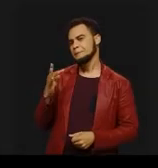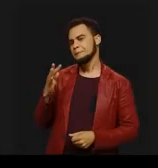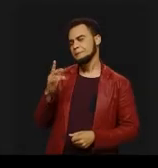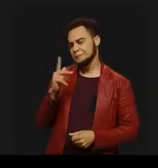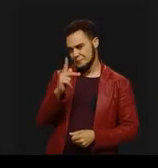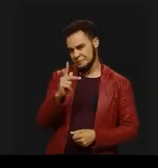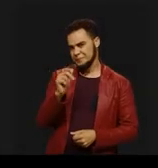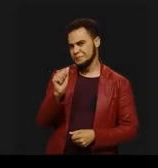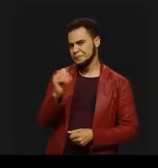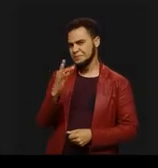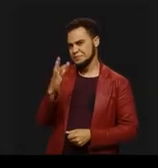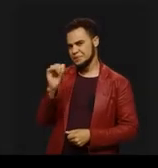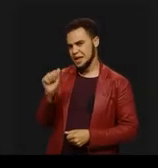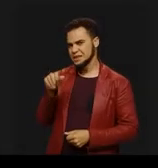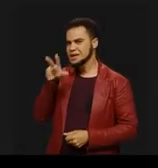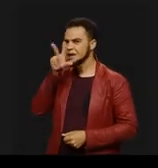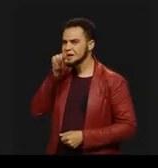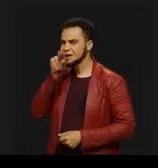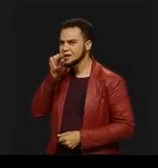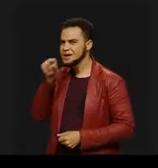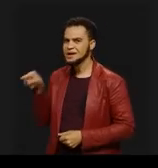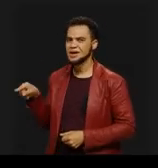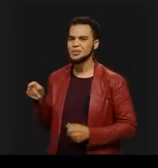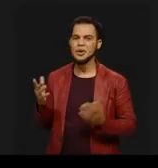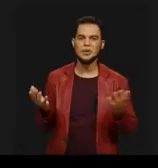temos uma